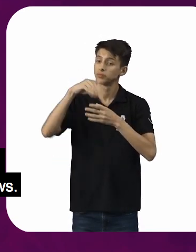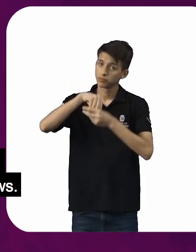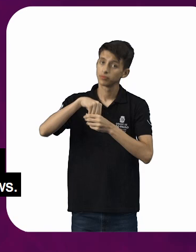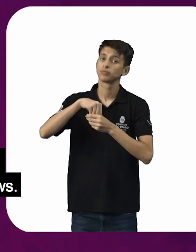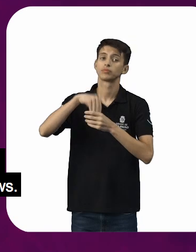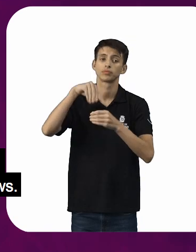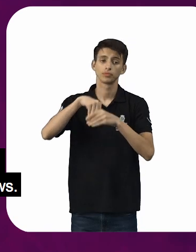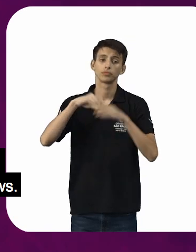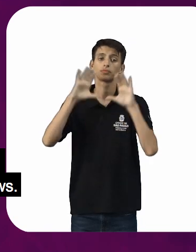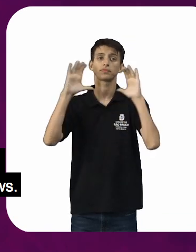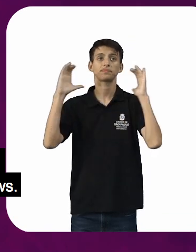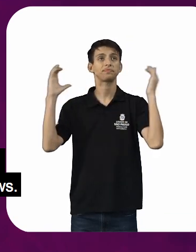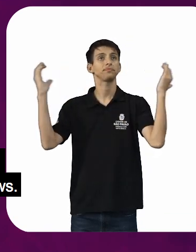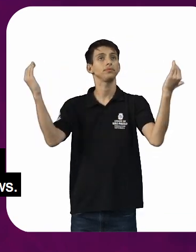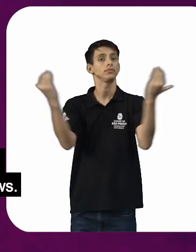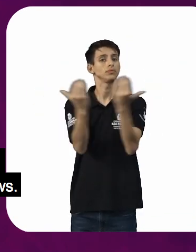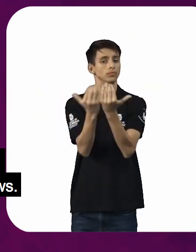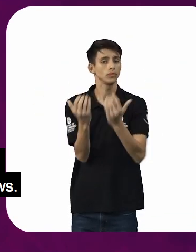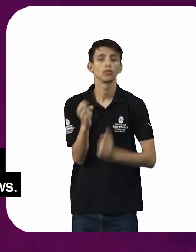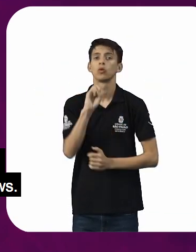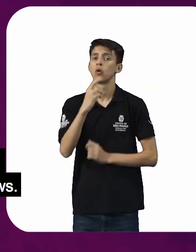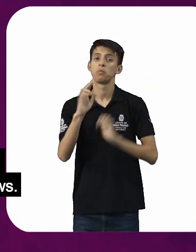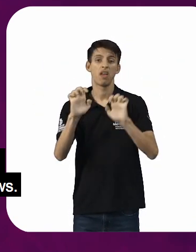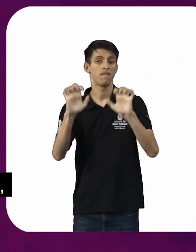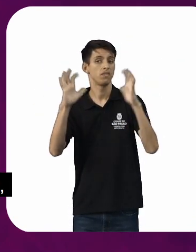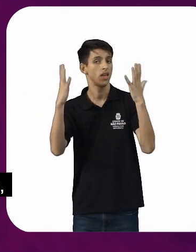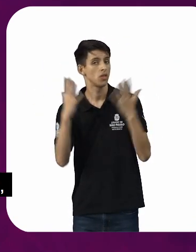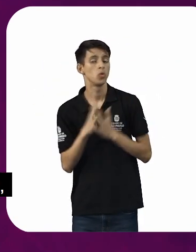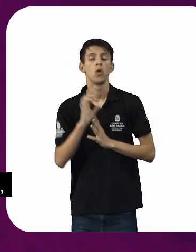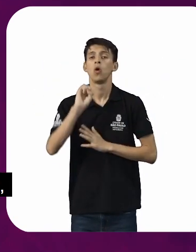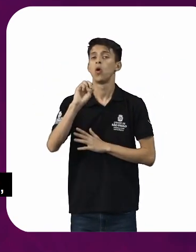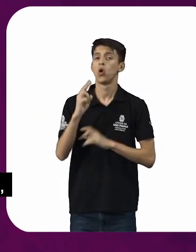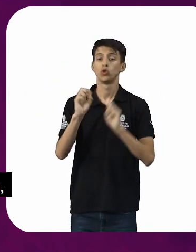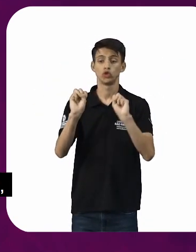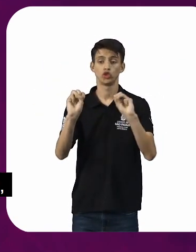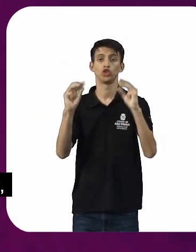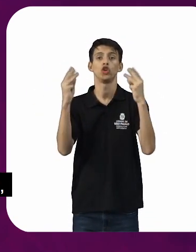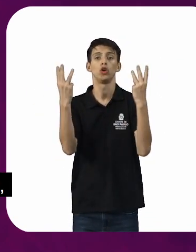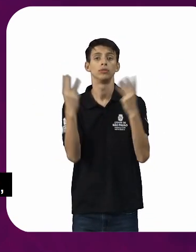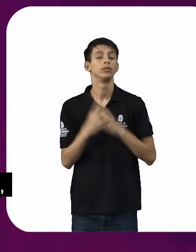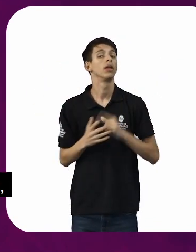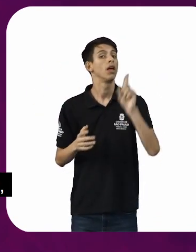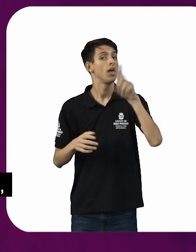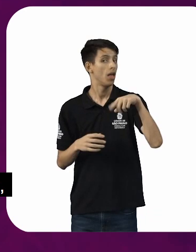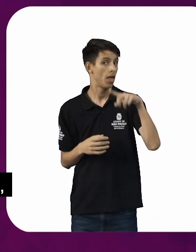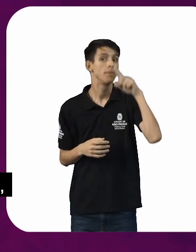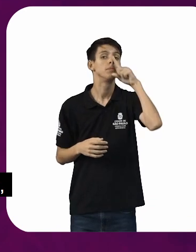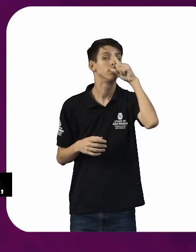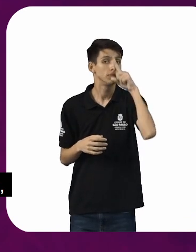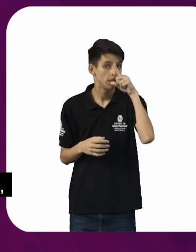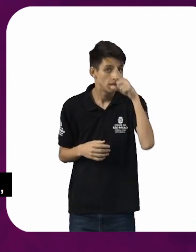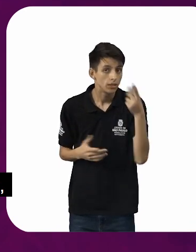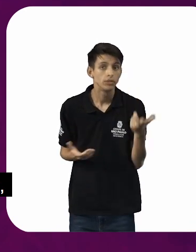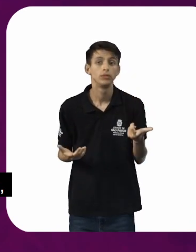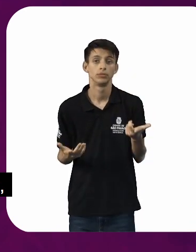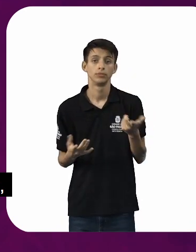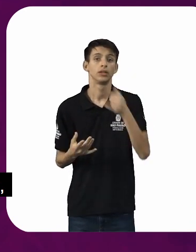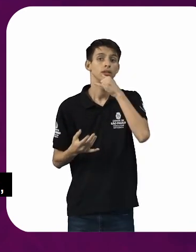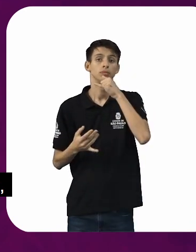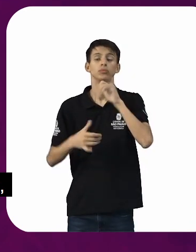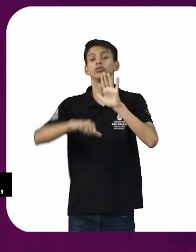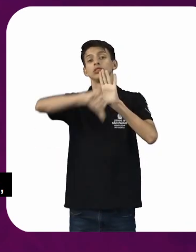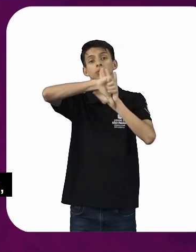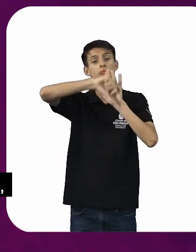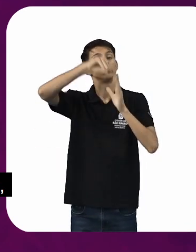né, em estádios de futebol, em eventos, em shows. Ela traz um agravante, né, de quando esses crimes forem cometidos